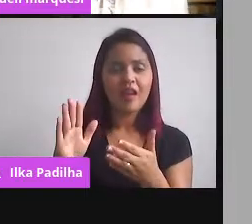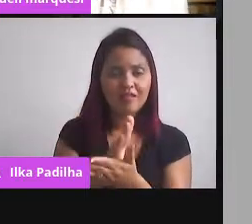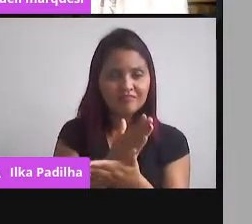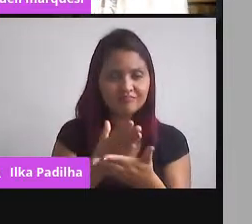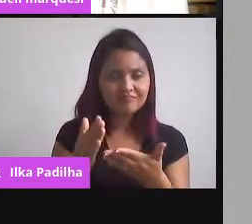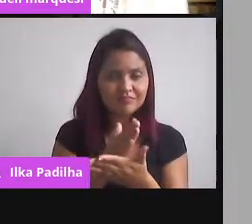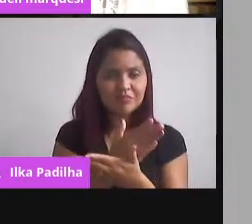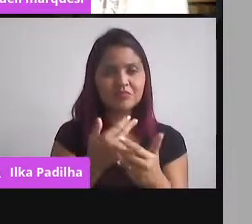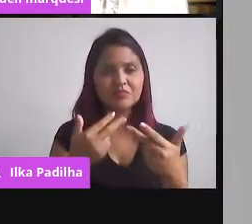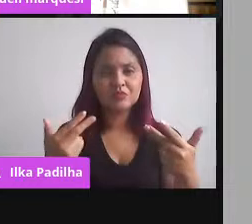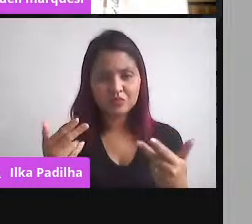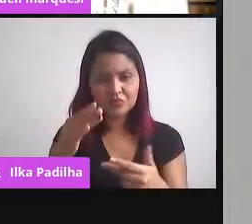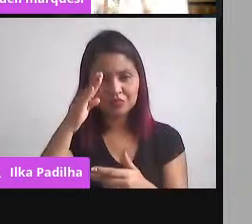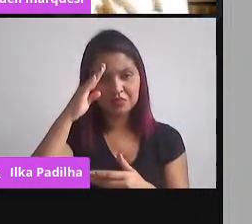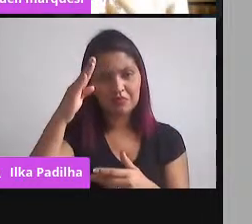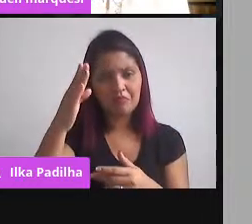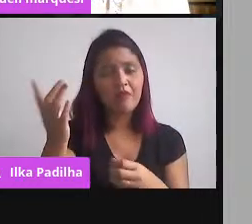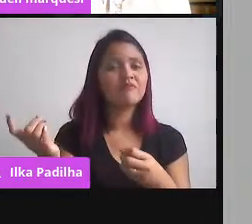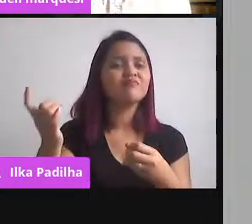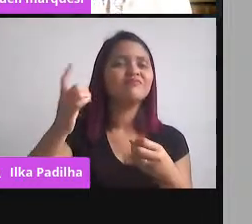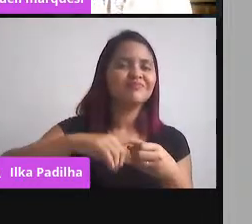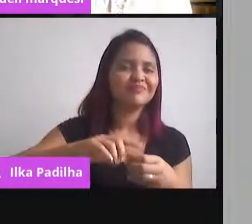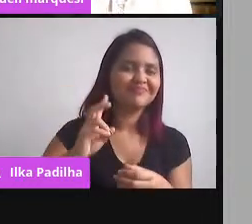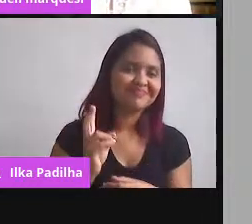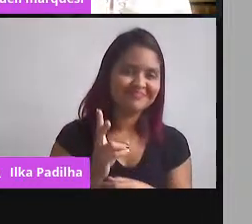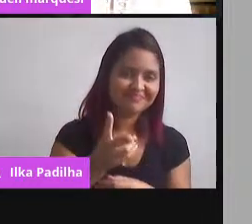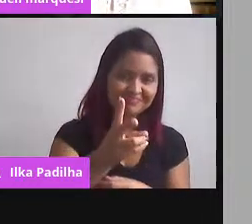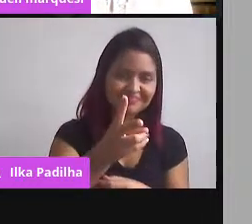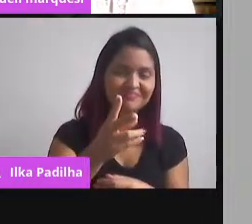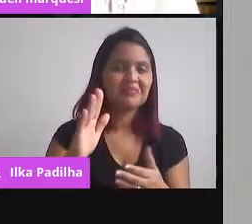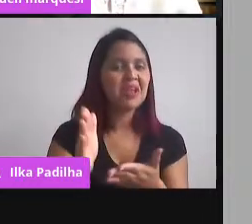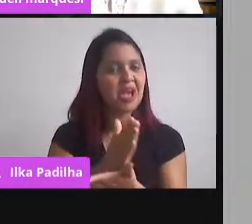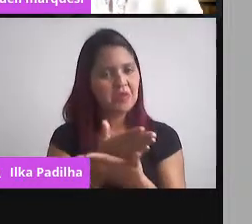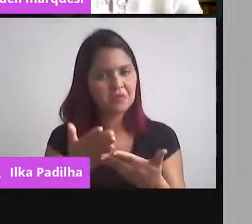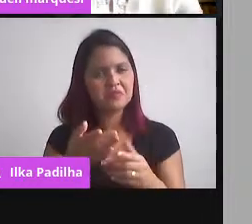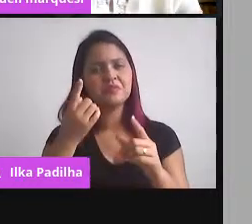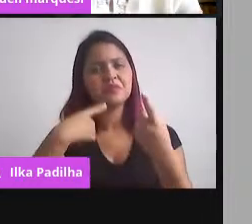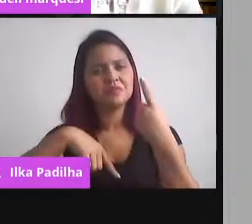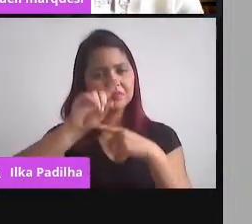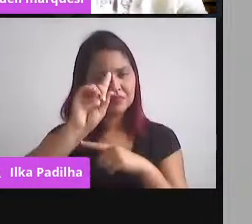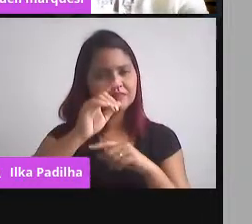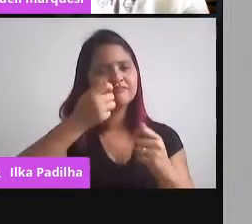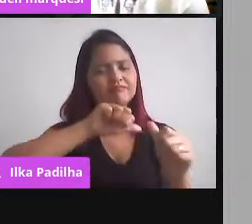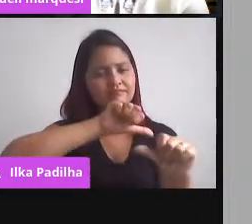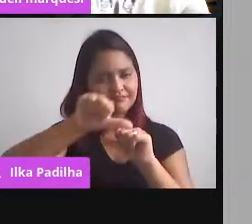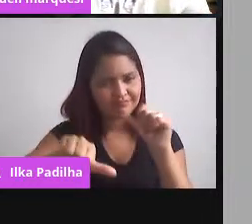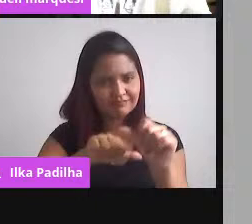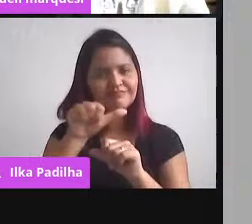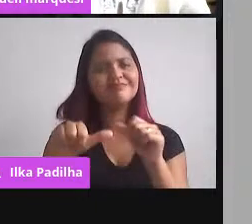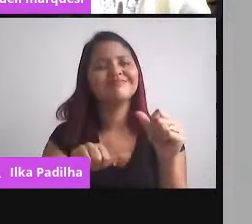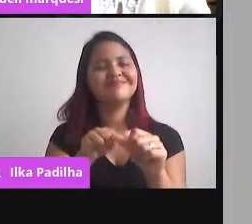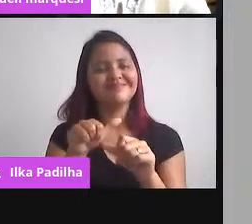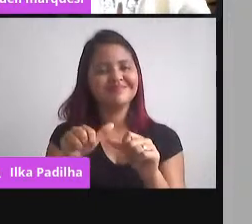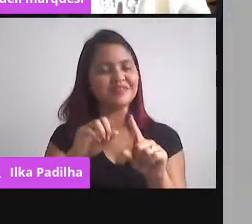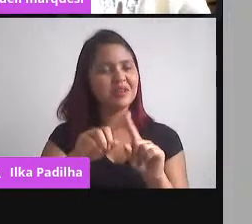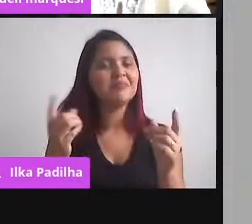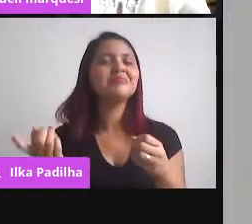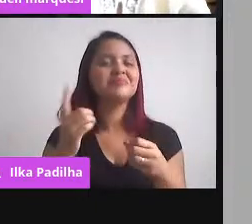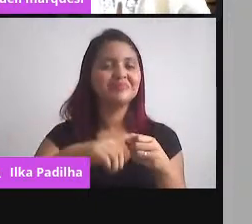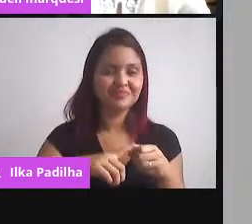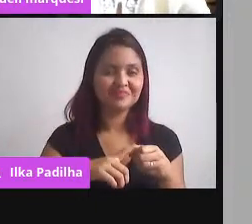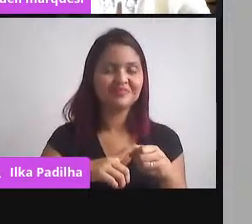são retomados, eles são modificados, eles são transformados, né? Então, é importante saber